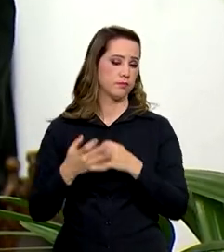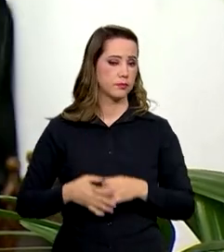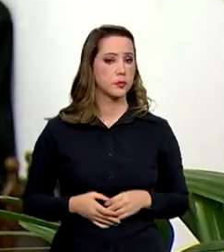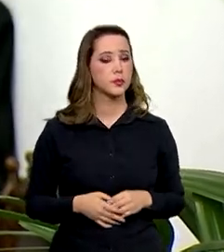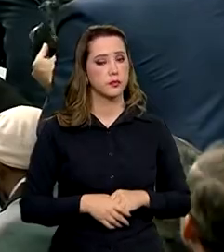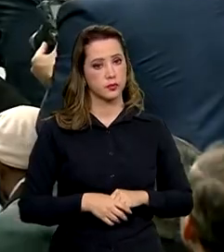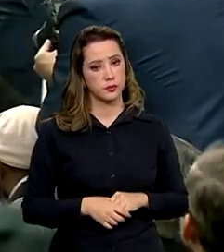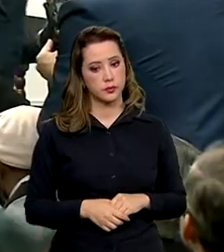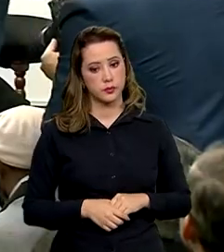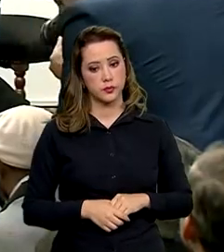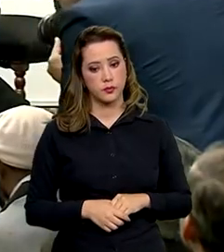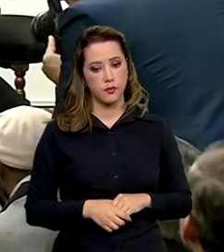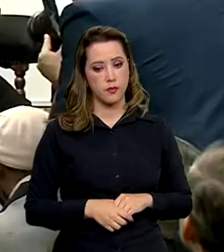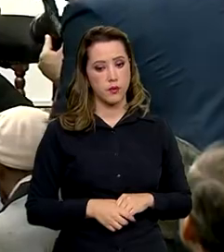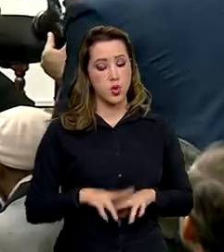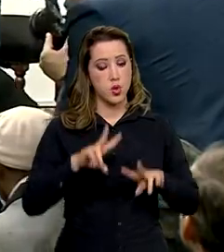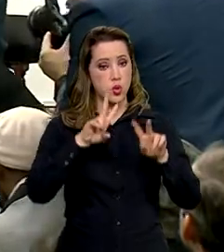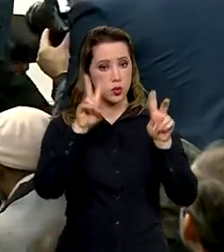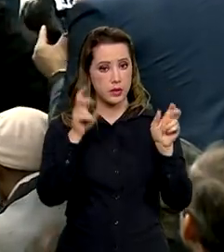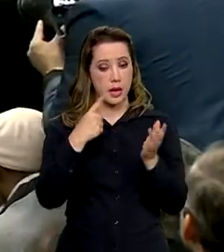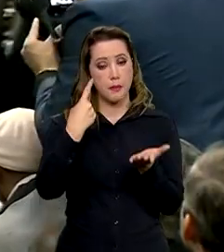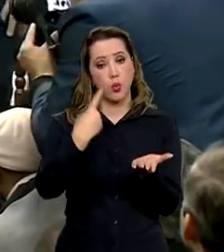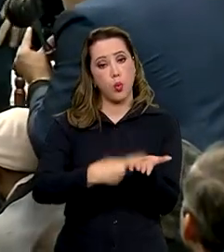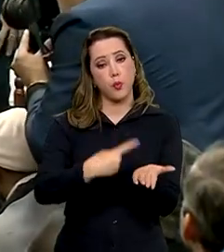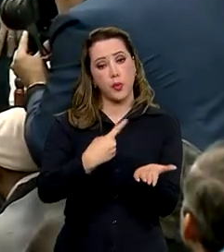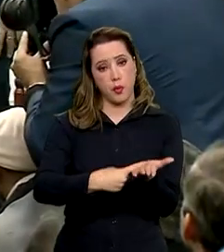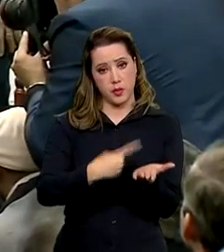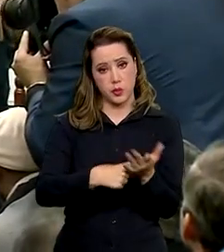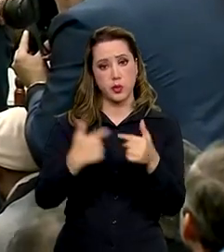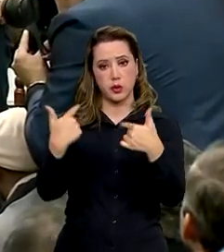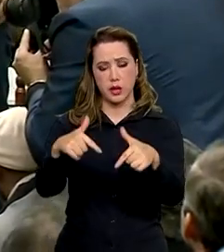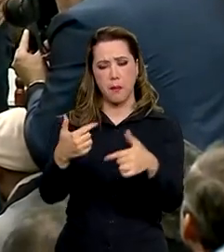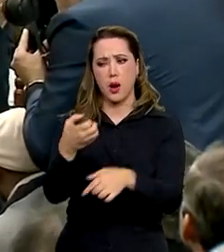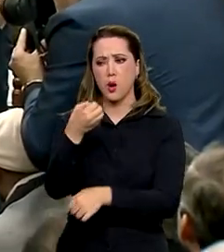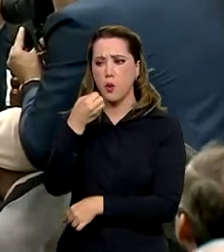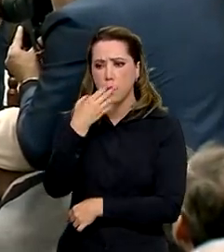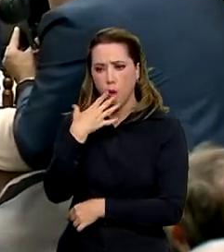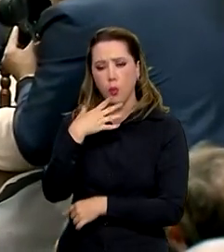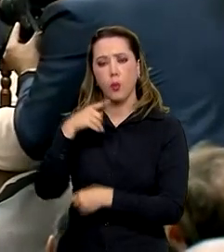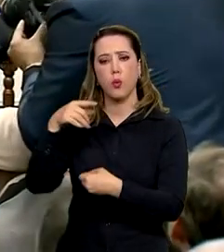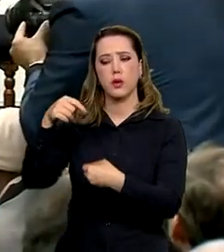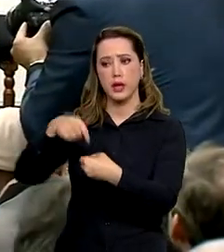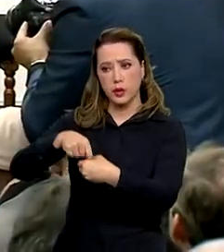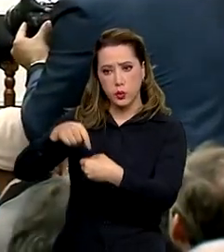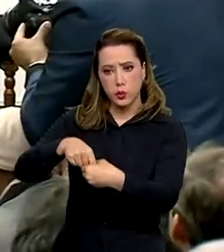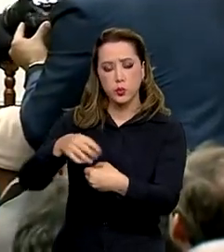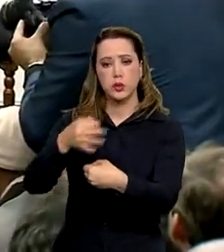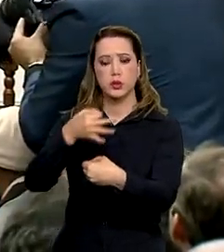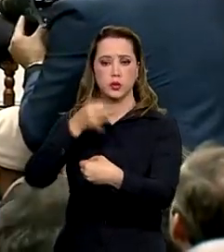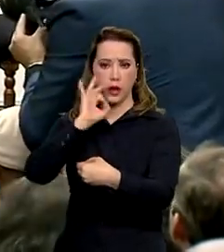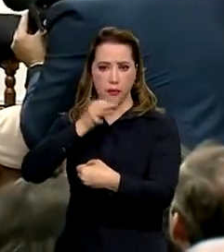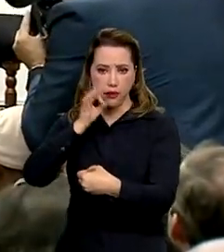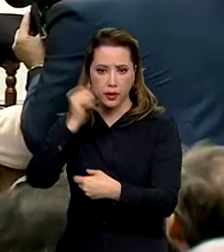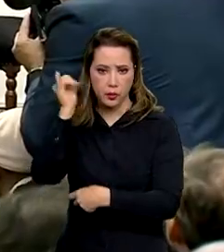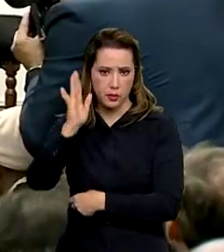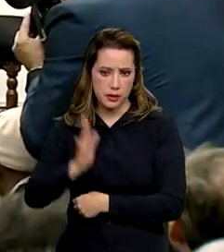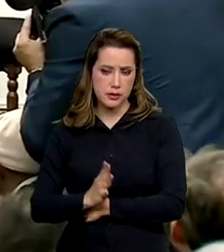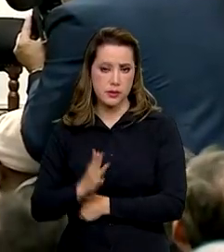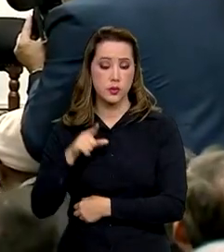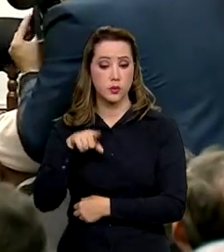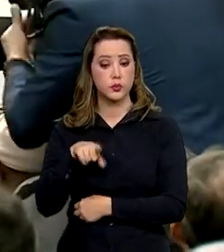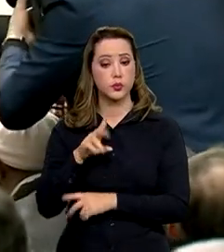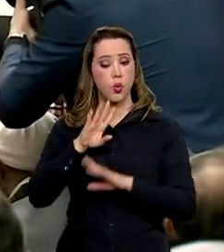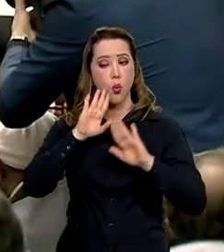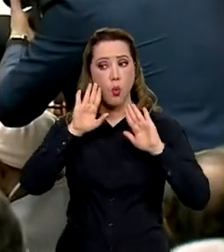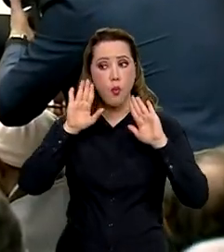Bolsa Família. O chamado Pacto pelo Trabalho Decente na Cafeicultura no Brasil, assinado nesta quarta-feira, visa